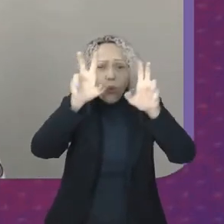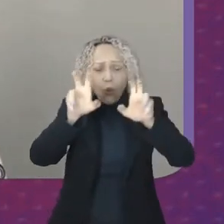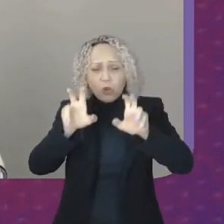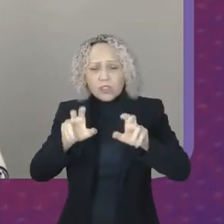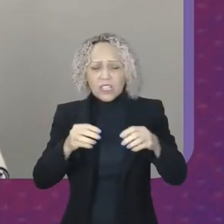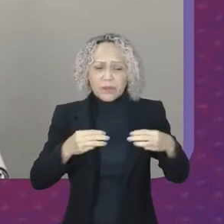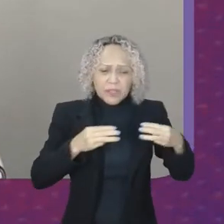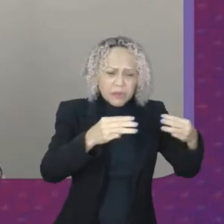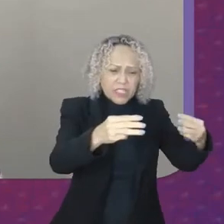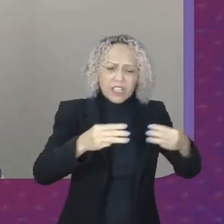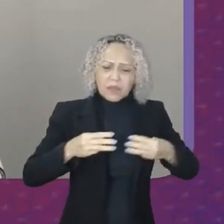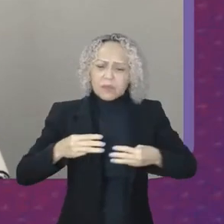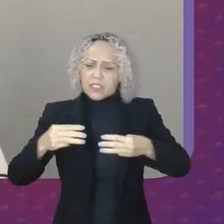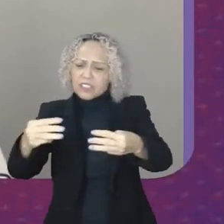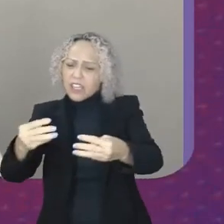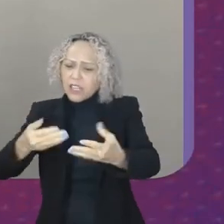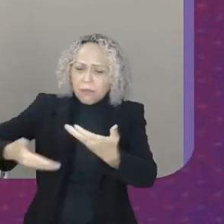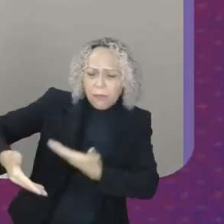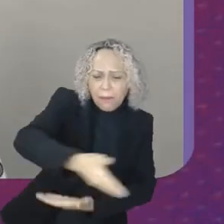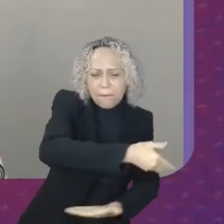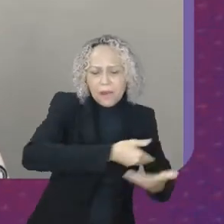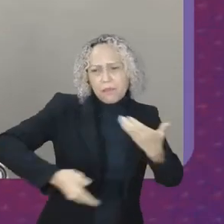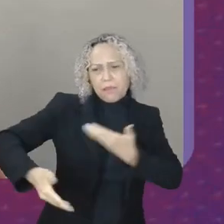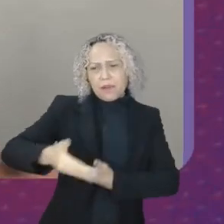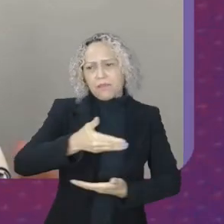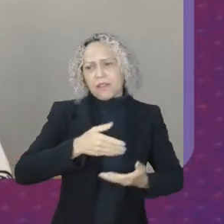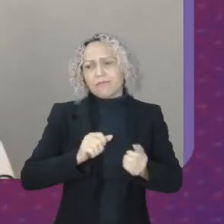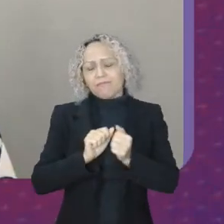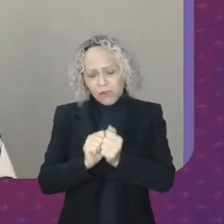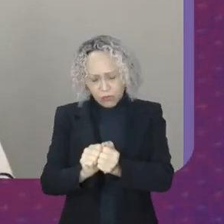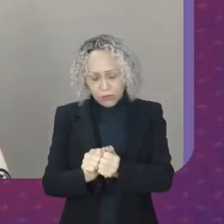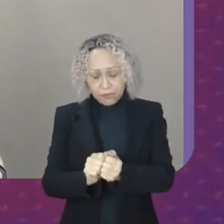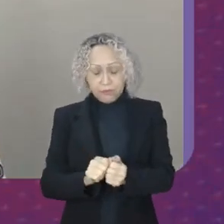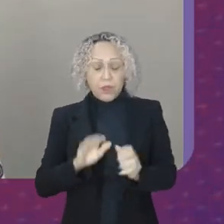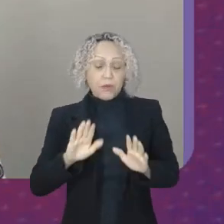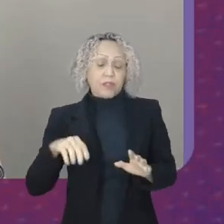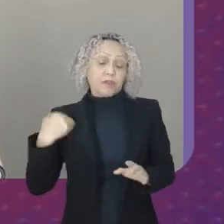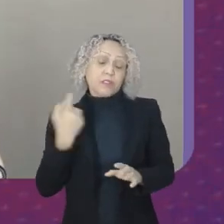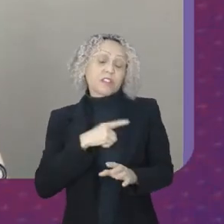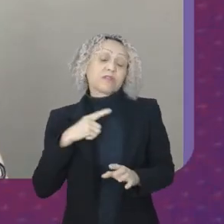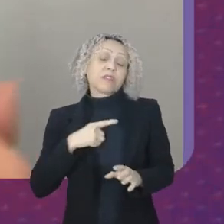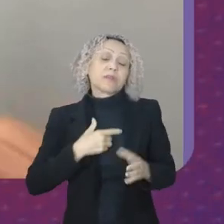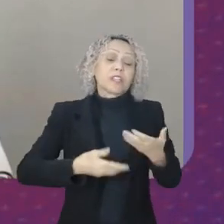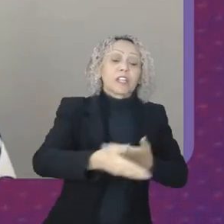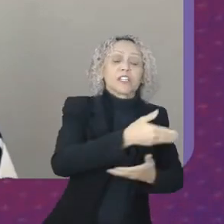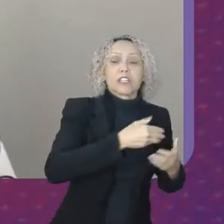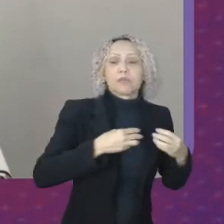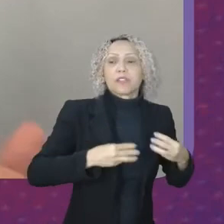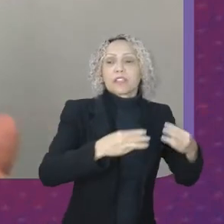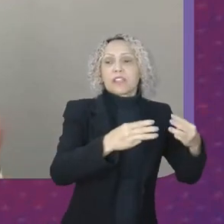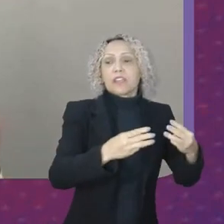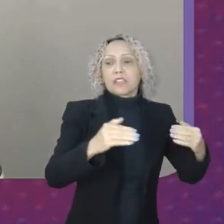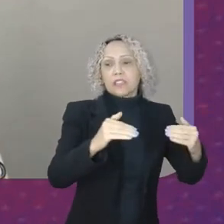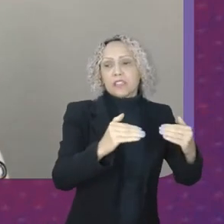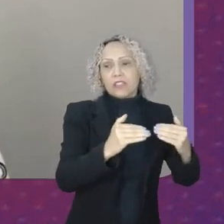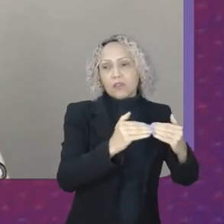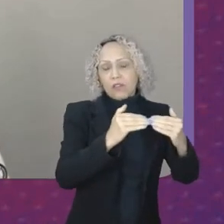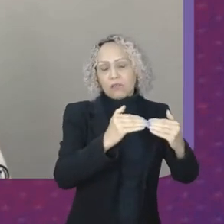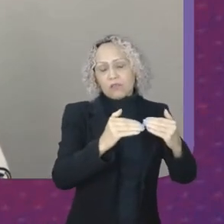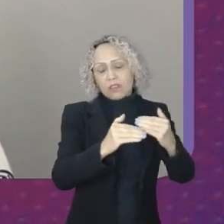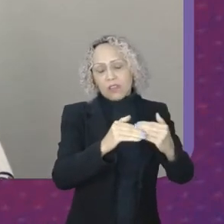a possibilidade de interagir com o Ministério da Igualdade Racial, o Ministério dos